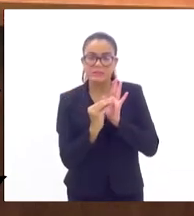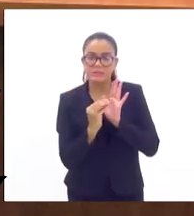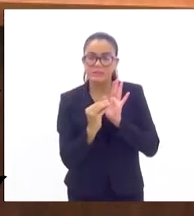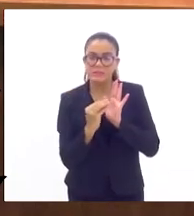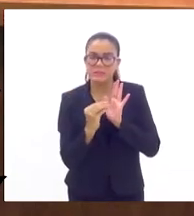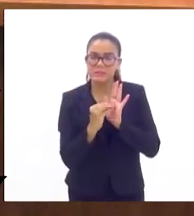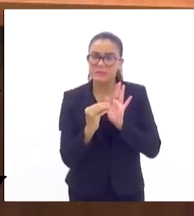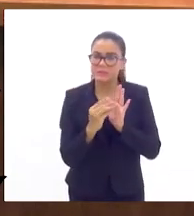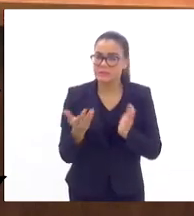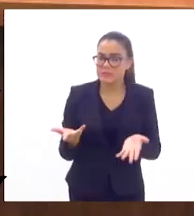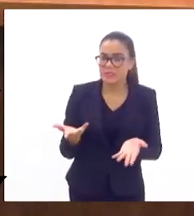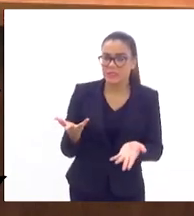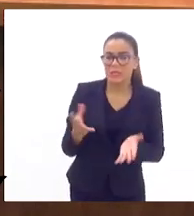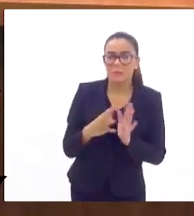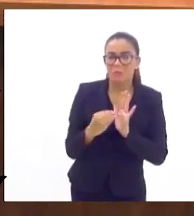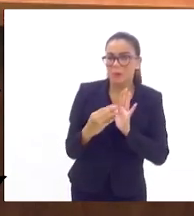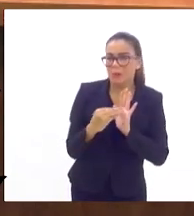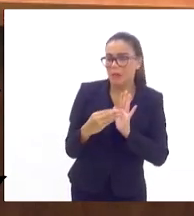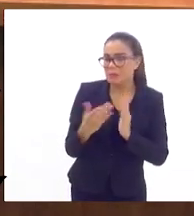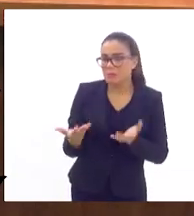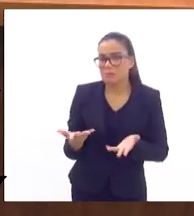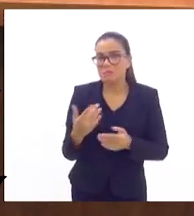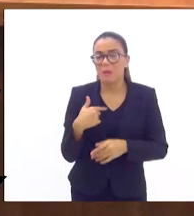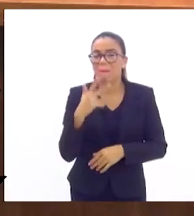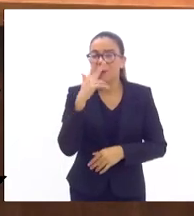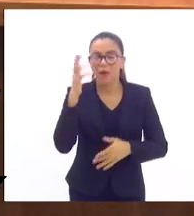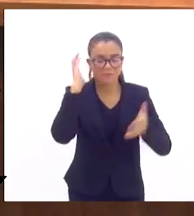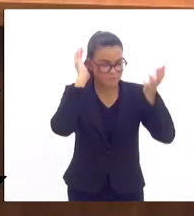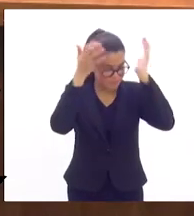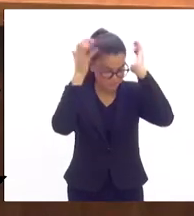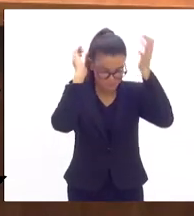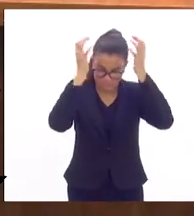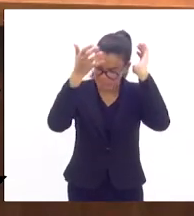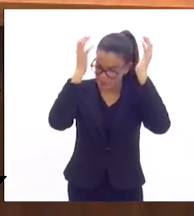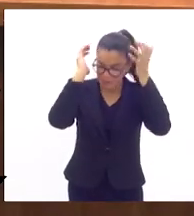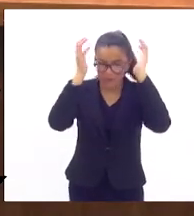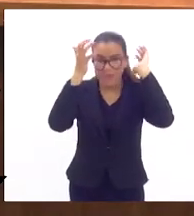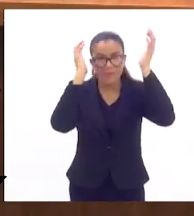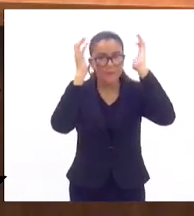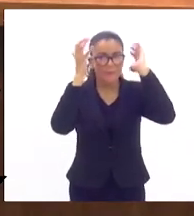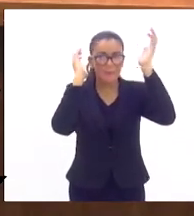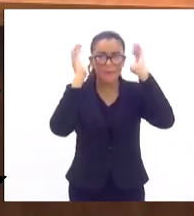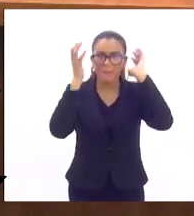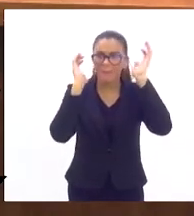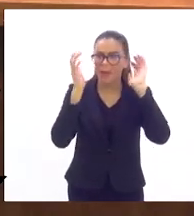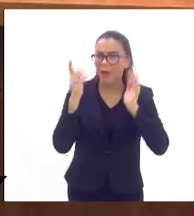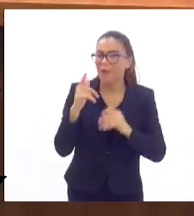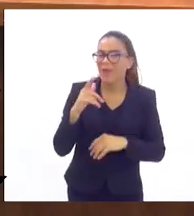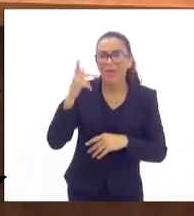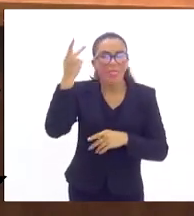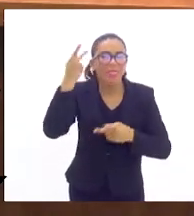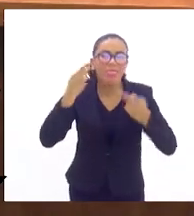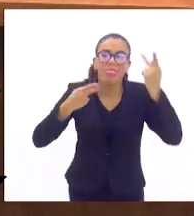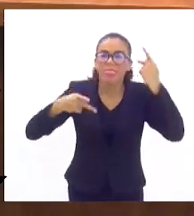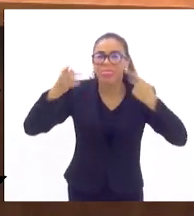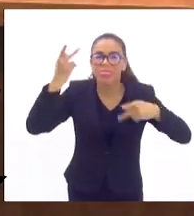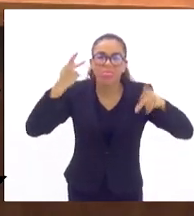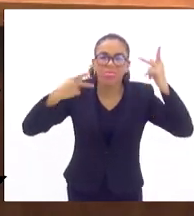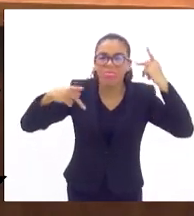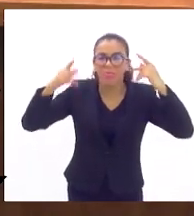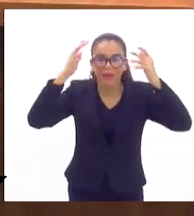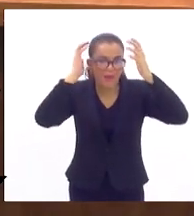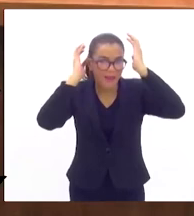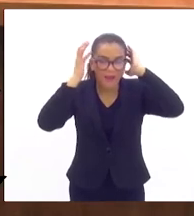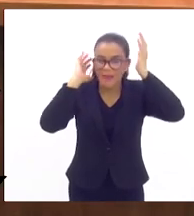banho, parece que tinham usado um condicionador, alguma coisa assim, esse é um condicionador, a água é boa, né?